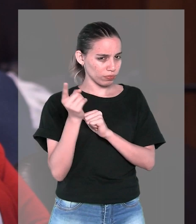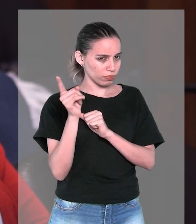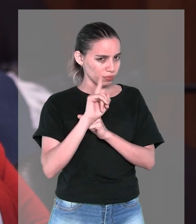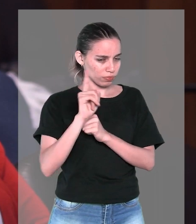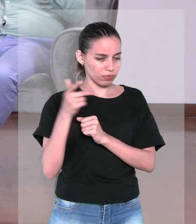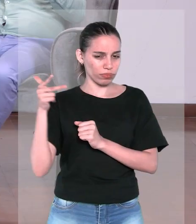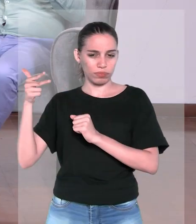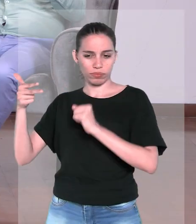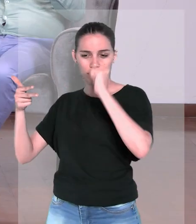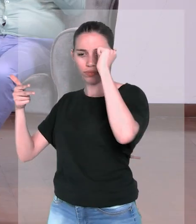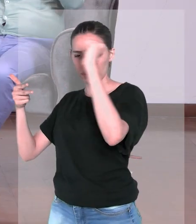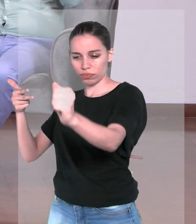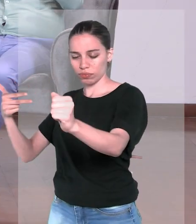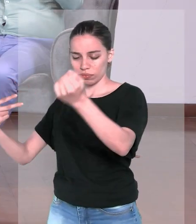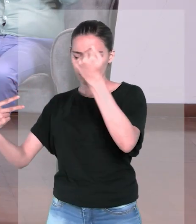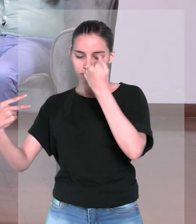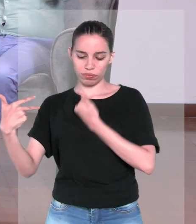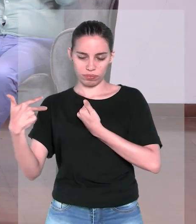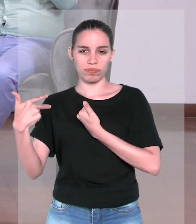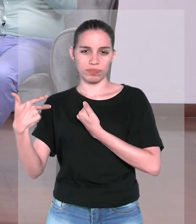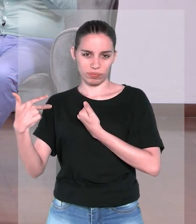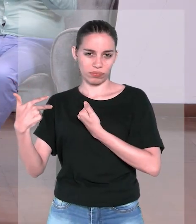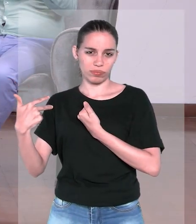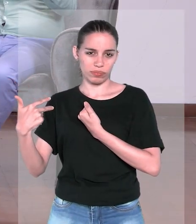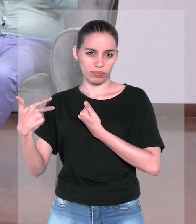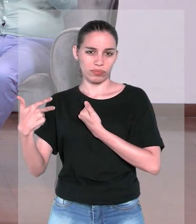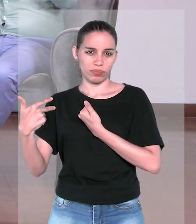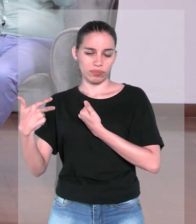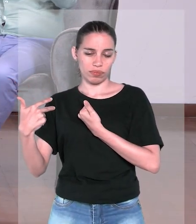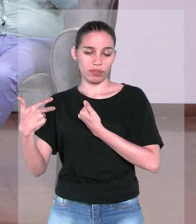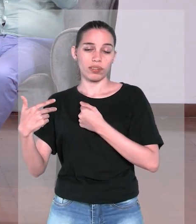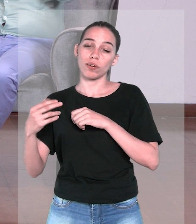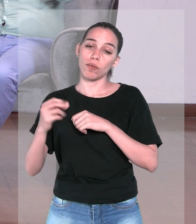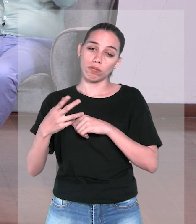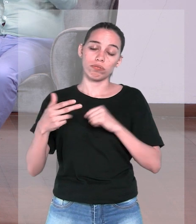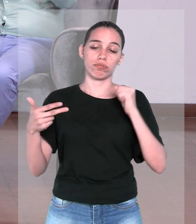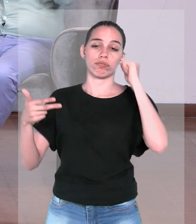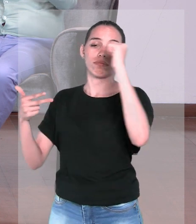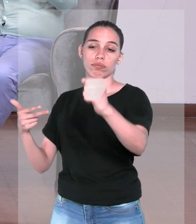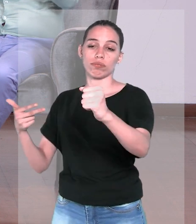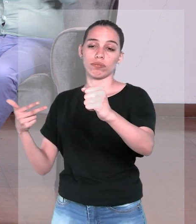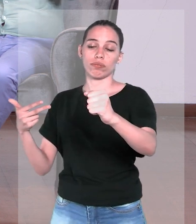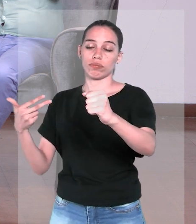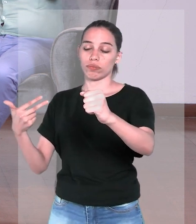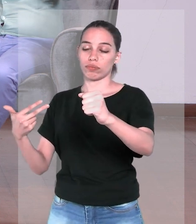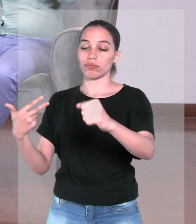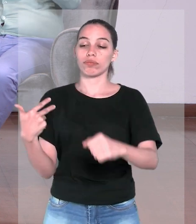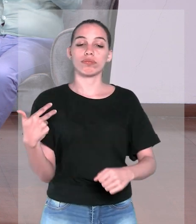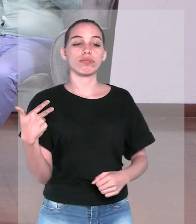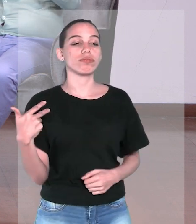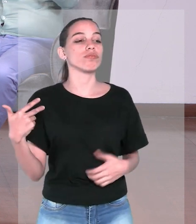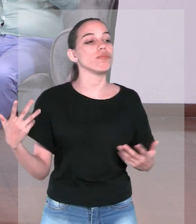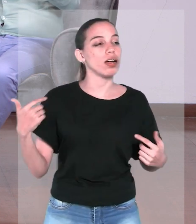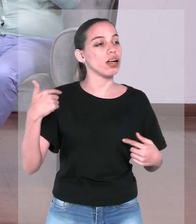que violenta. Você tem que ir para a biografia da pessoa para poder verificar exatamente qual é a etiologia, ou